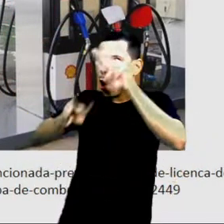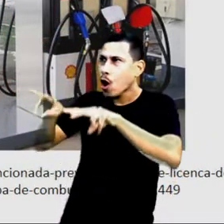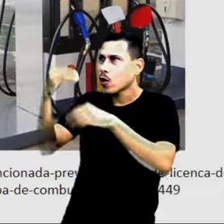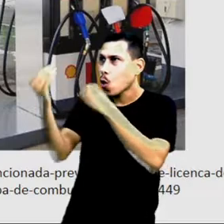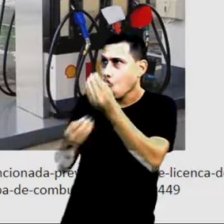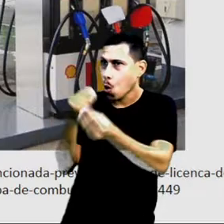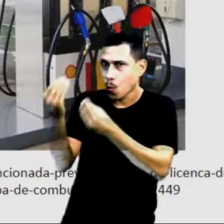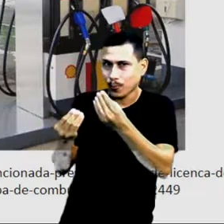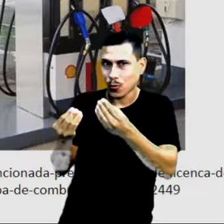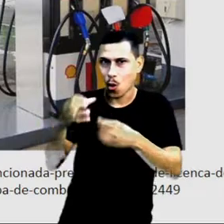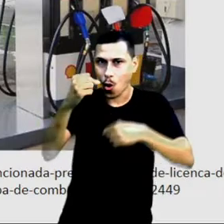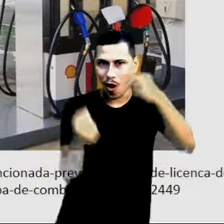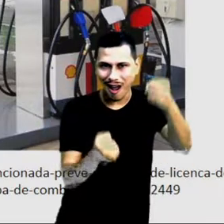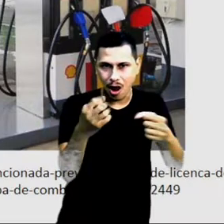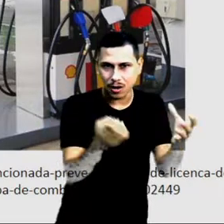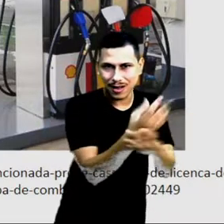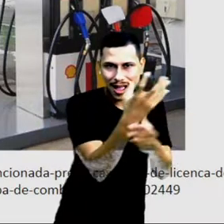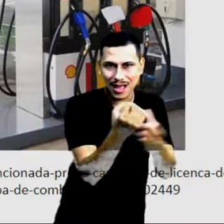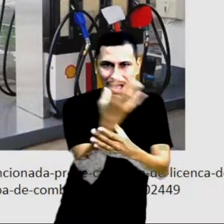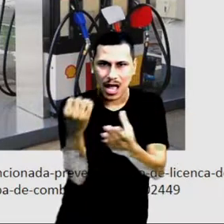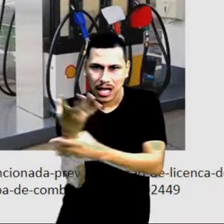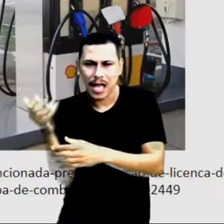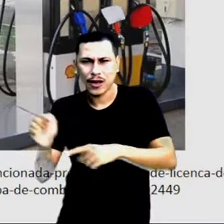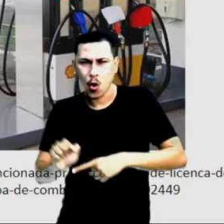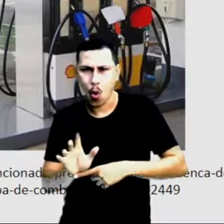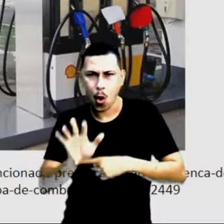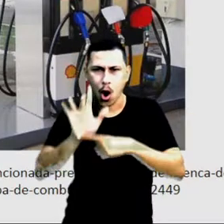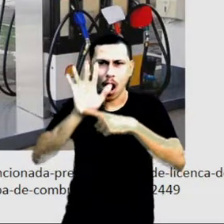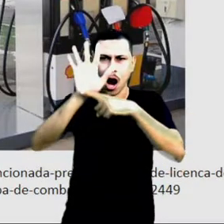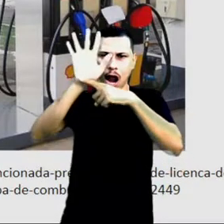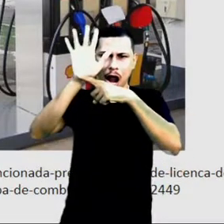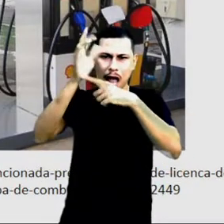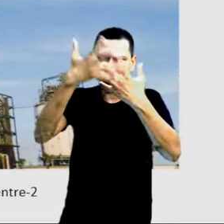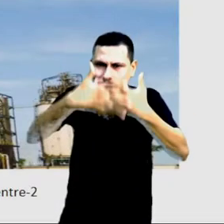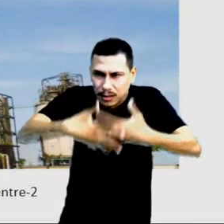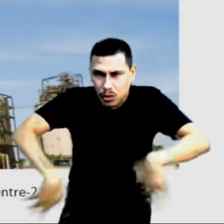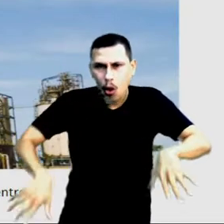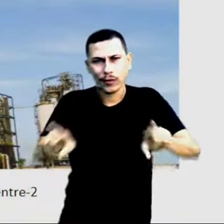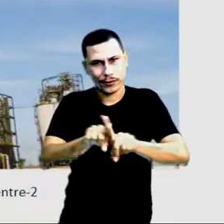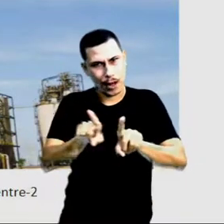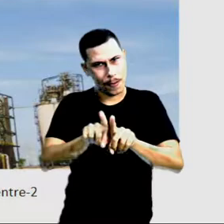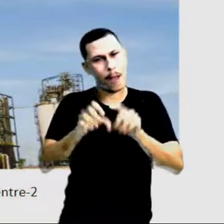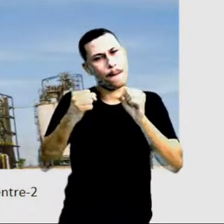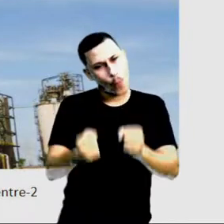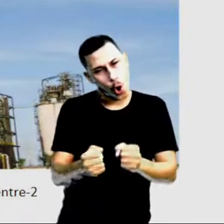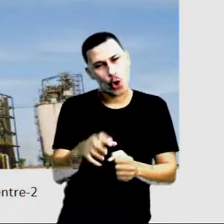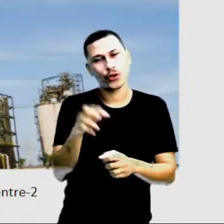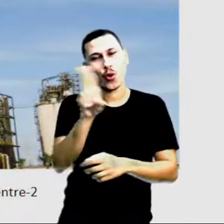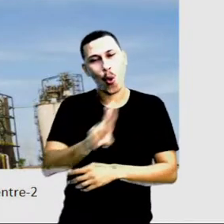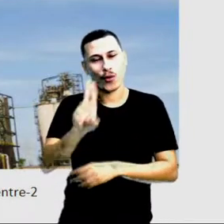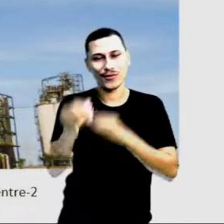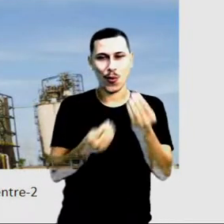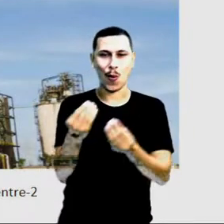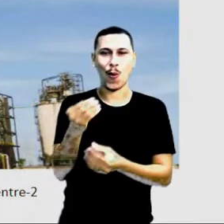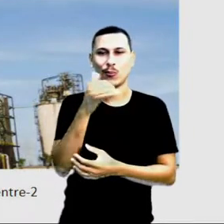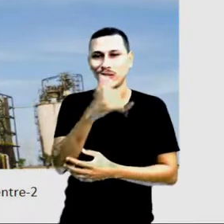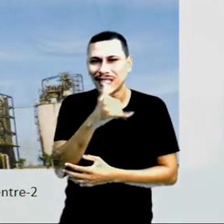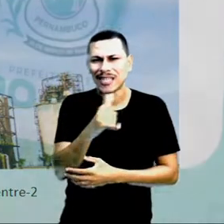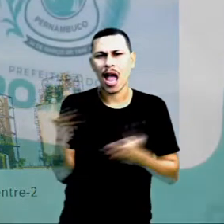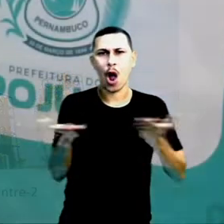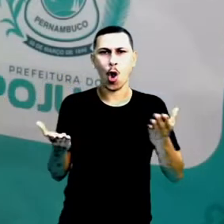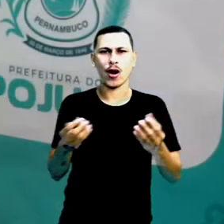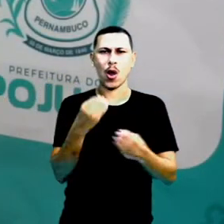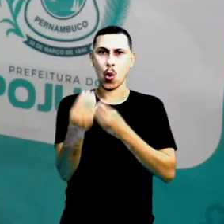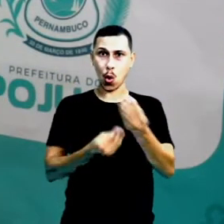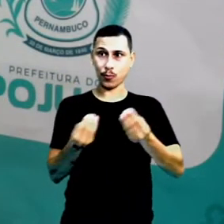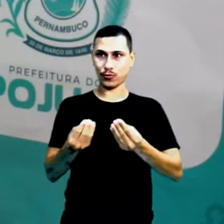que é a gasolina, álcool, diesel, faltou o gás natural, que também é uma fonte de energia do carro. E agora, para a gente